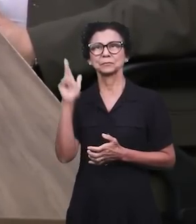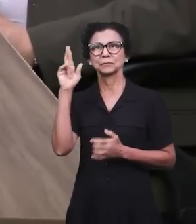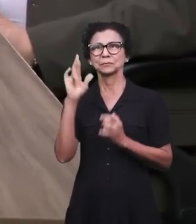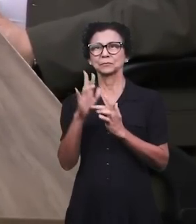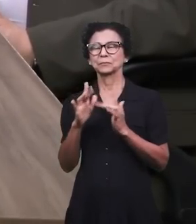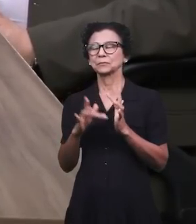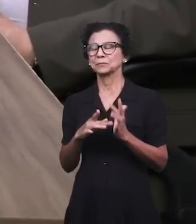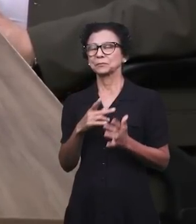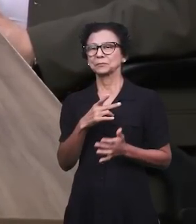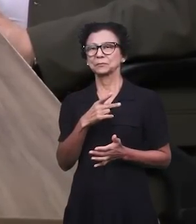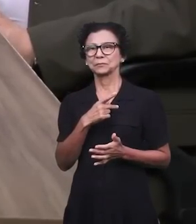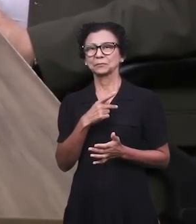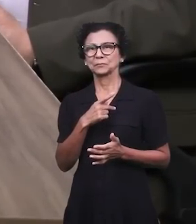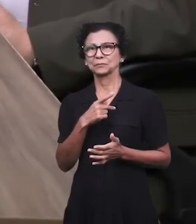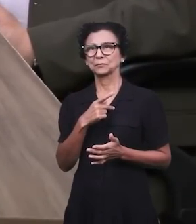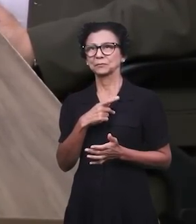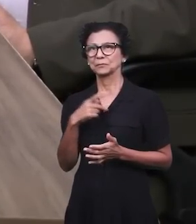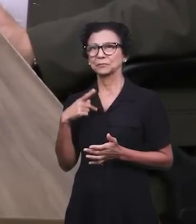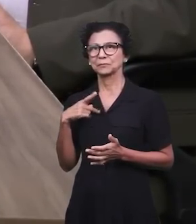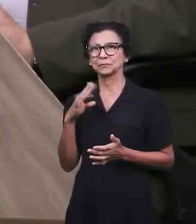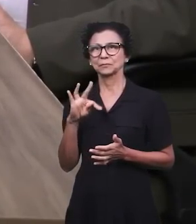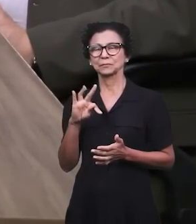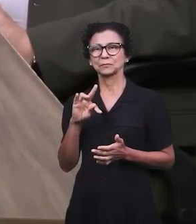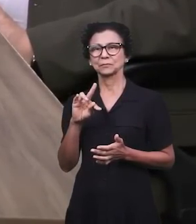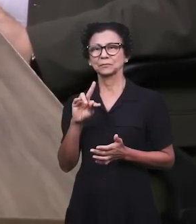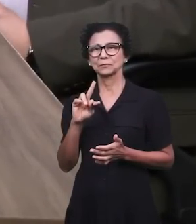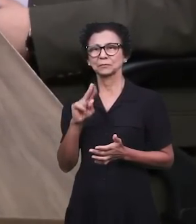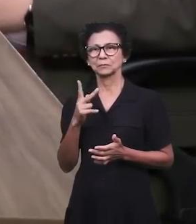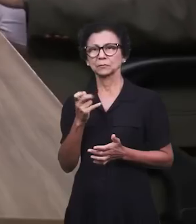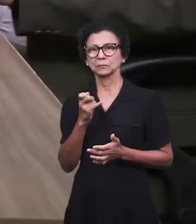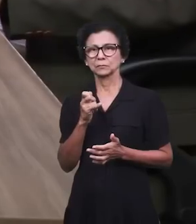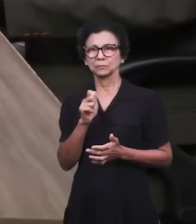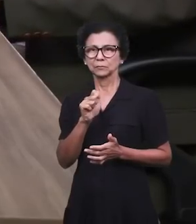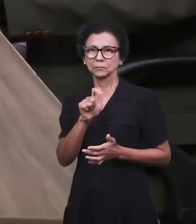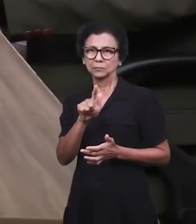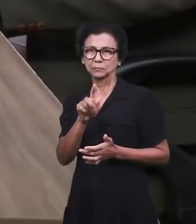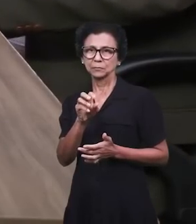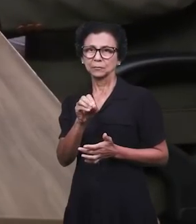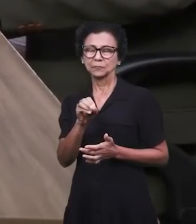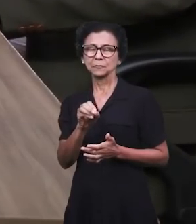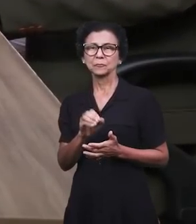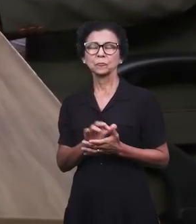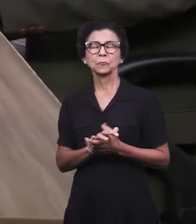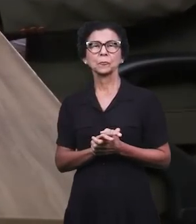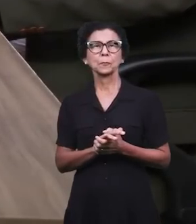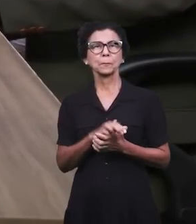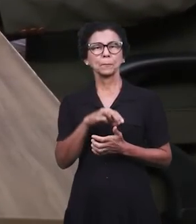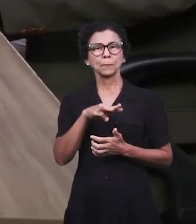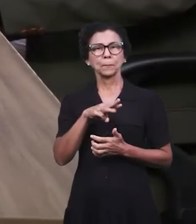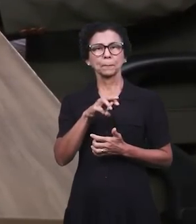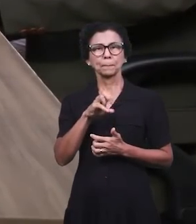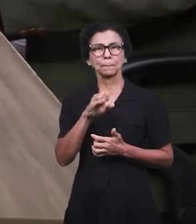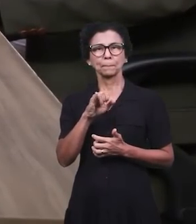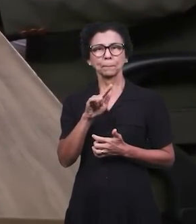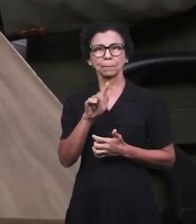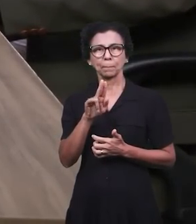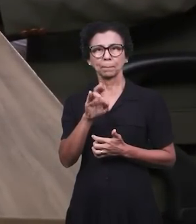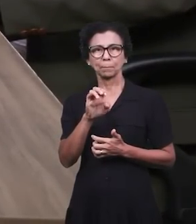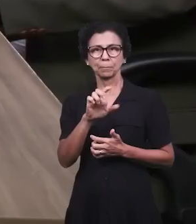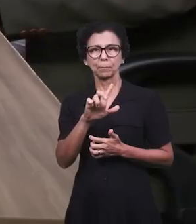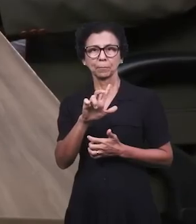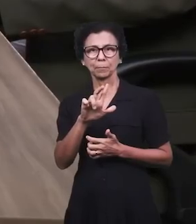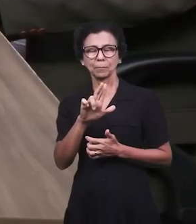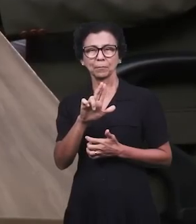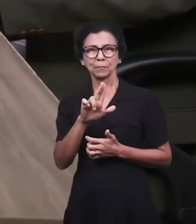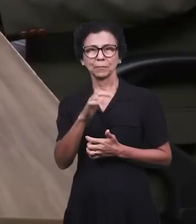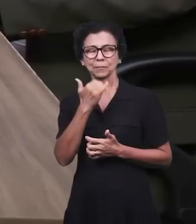Paz do Senhor, os irmãos, paz do Senhor a todos. A paz do Senhor ao professor Miguel Faria. Paz do Senhor, irmãos. Pastor Miguel Faria, que